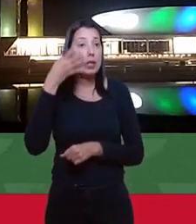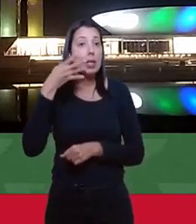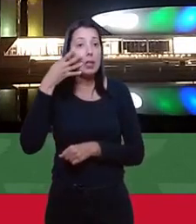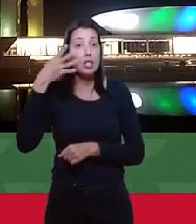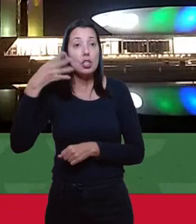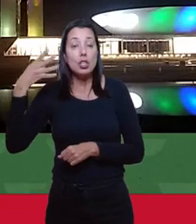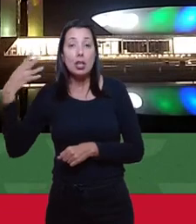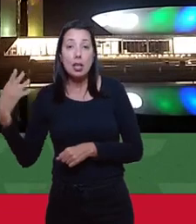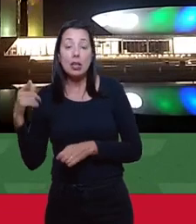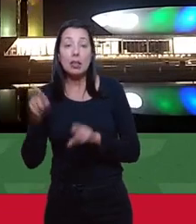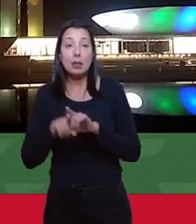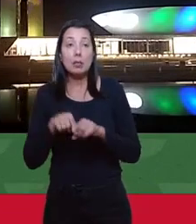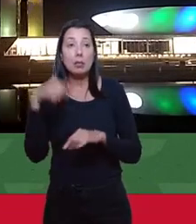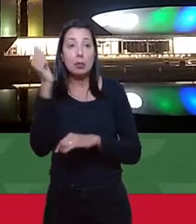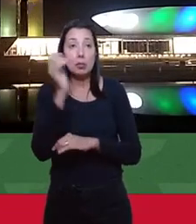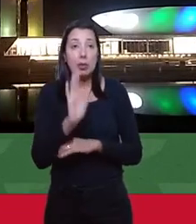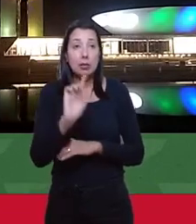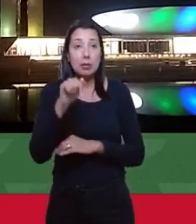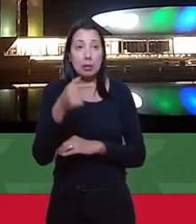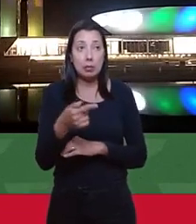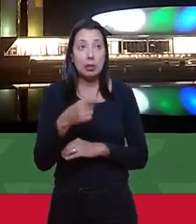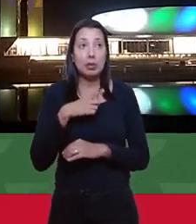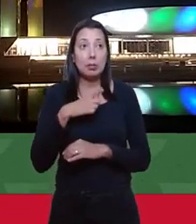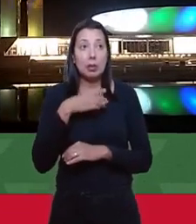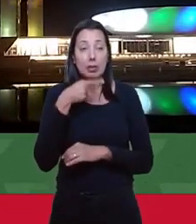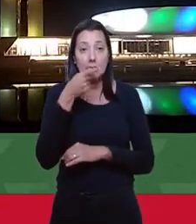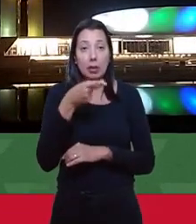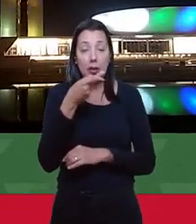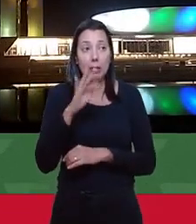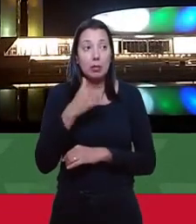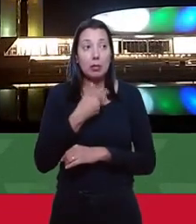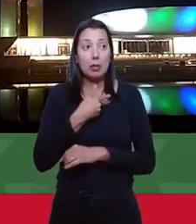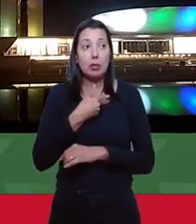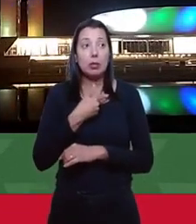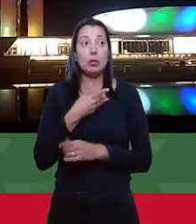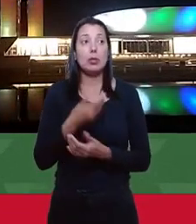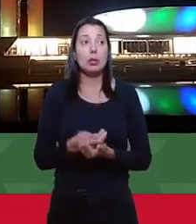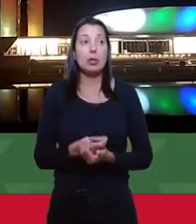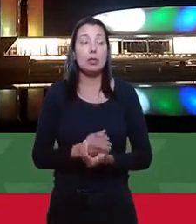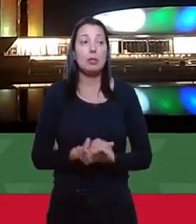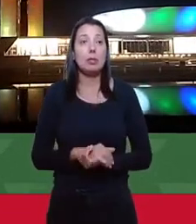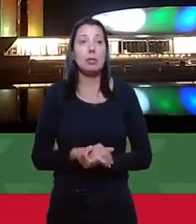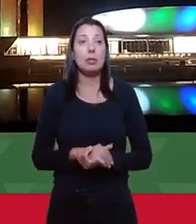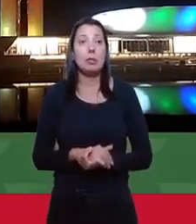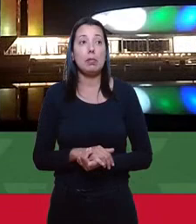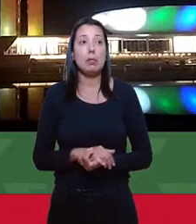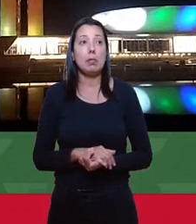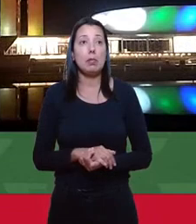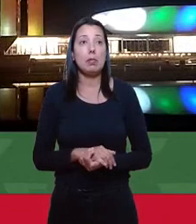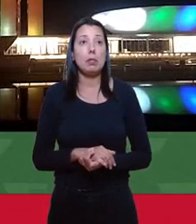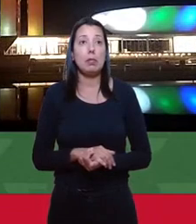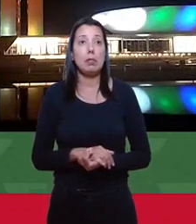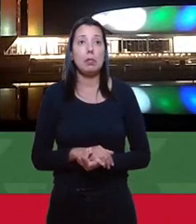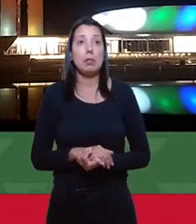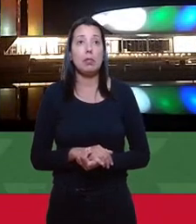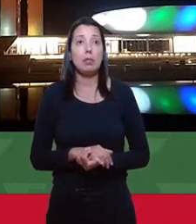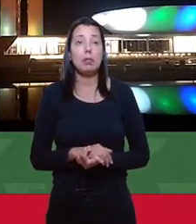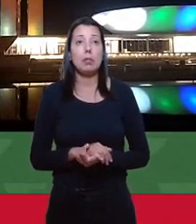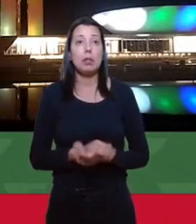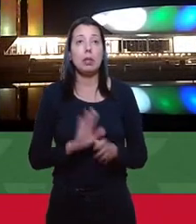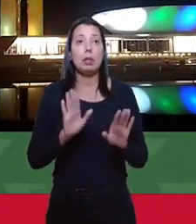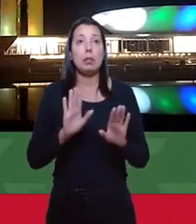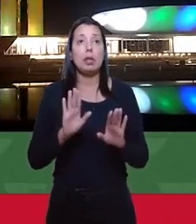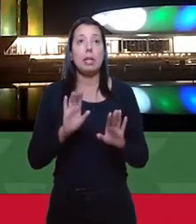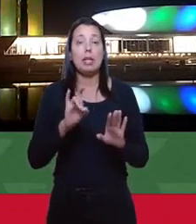mais rápido possível para o Brasil. Daqui a pouco ele também vai estar falando conosco. Luiziane Lins. Lu, eu vi no... Oi. A Celeste